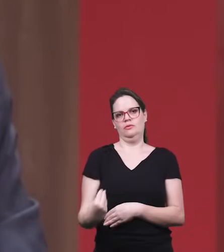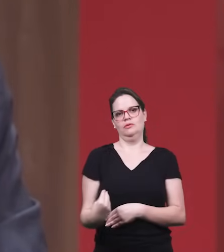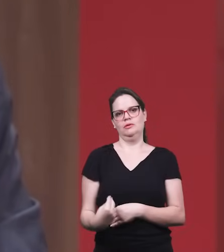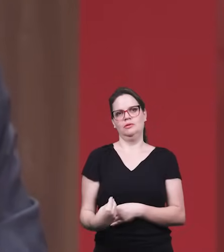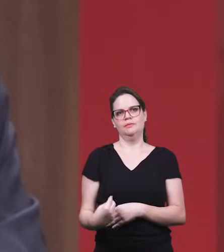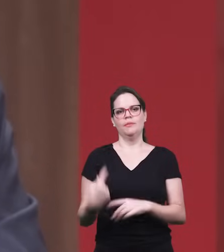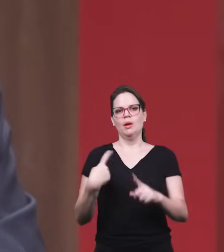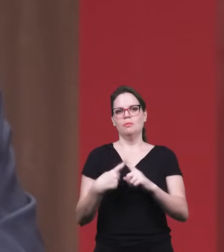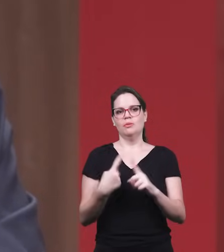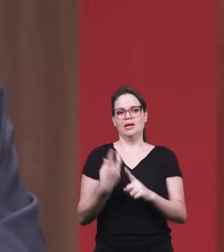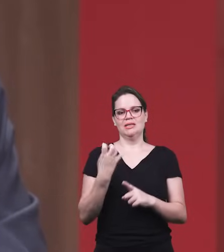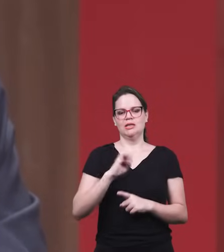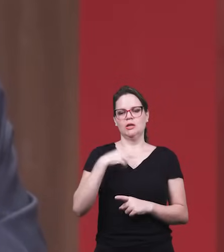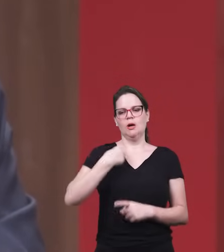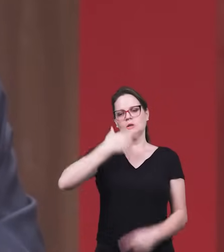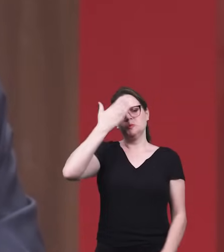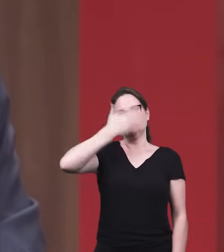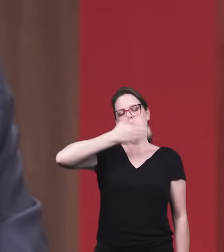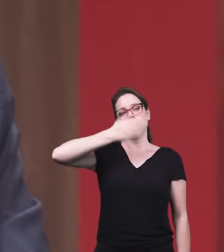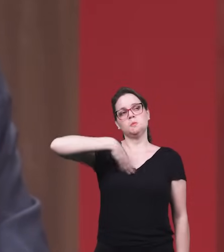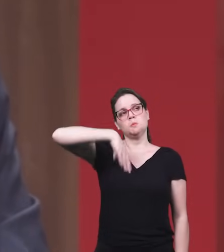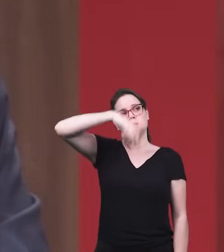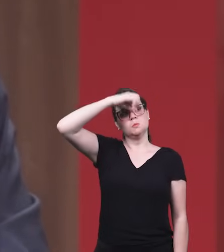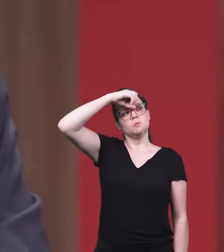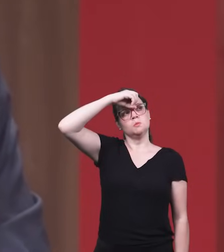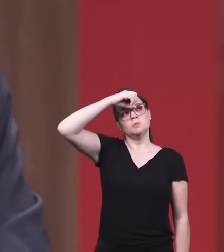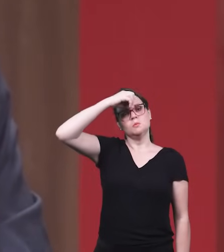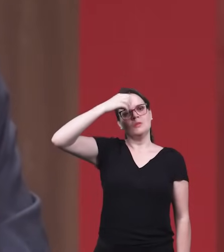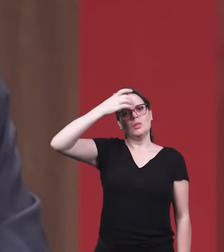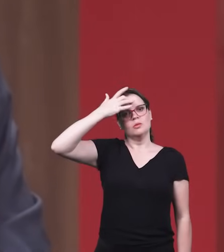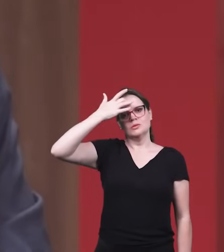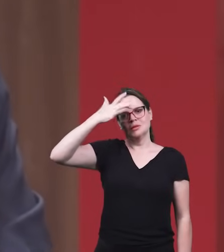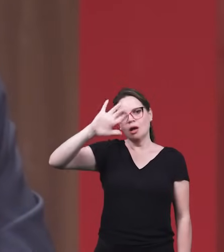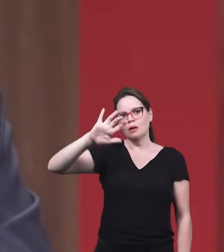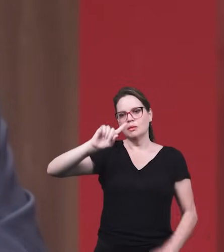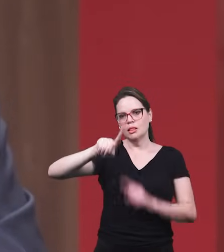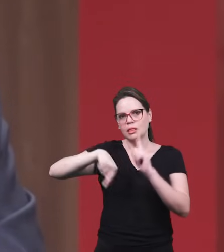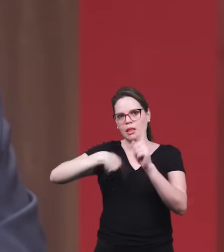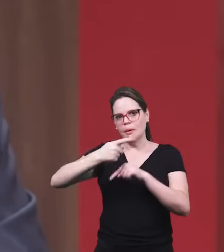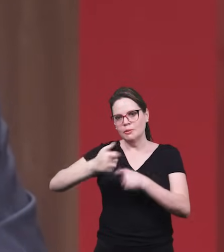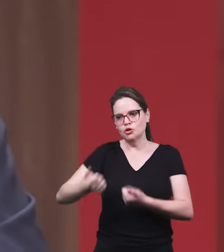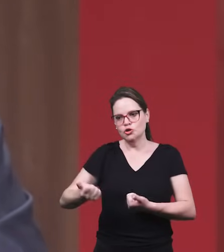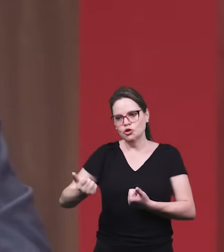não está sendo visto, é o que é mais difícil de reverter. Eu vou dar um exemplo